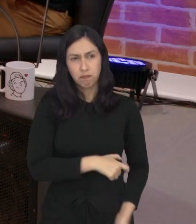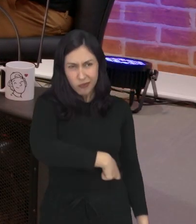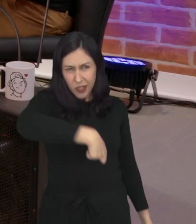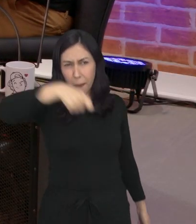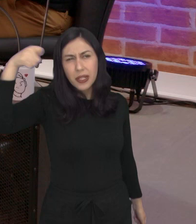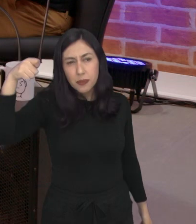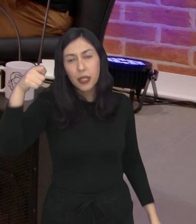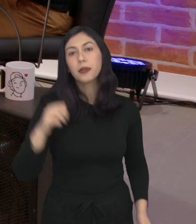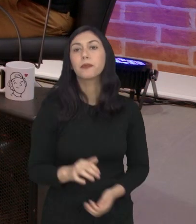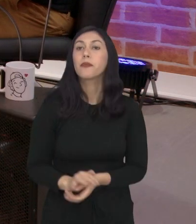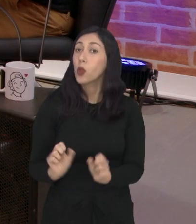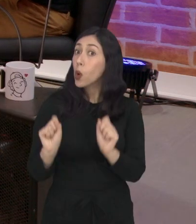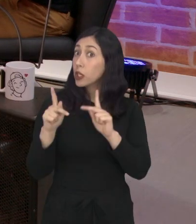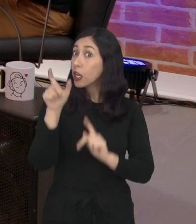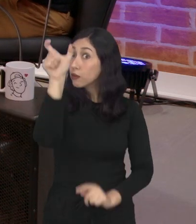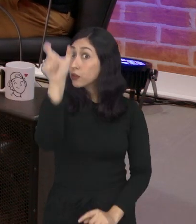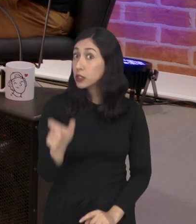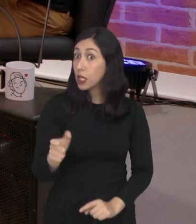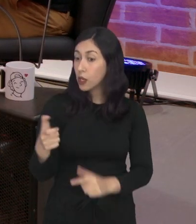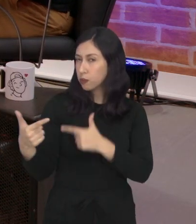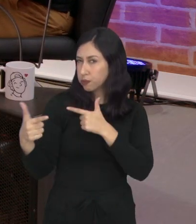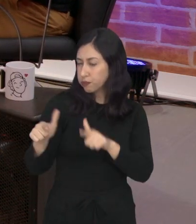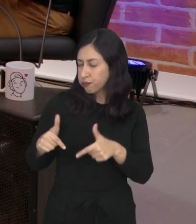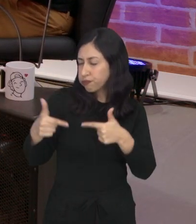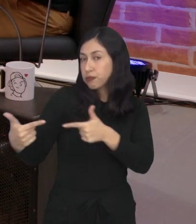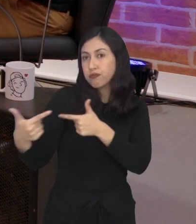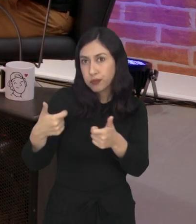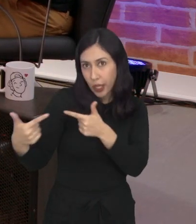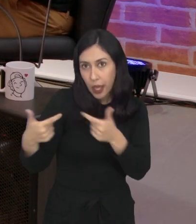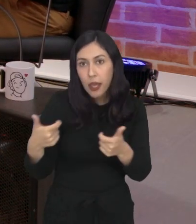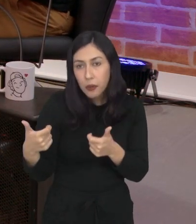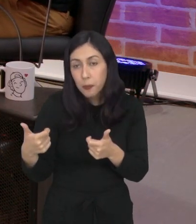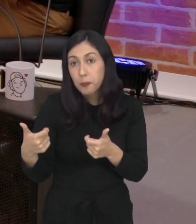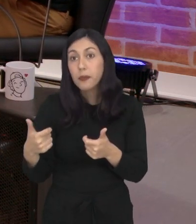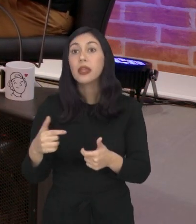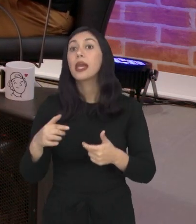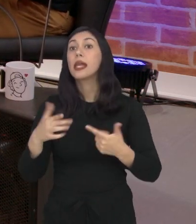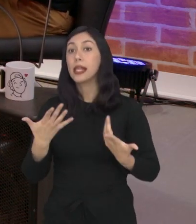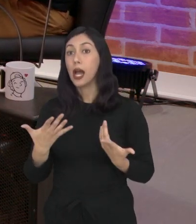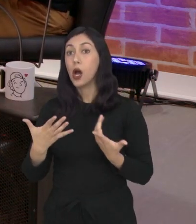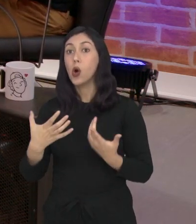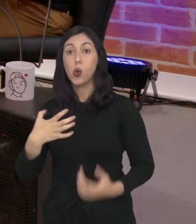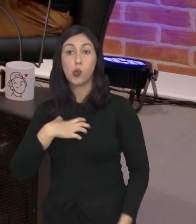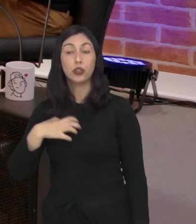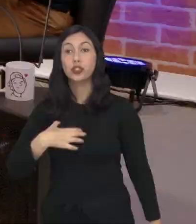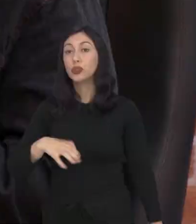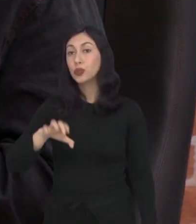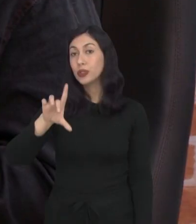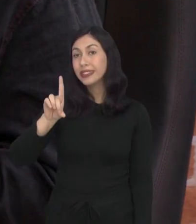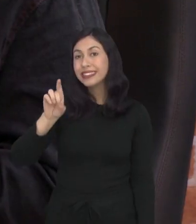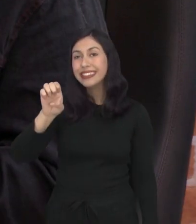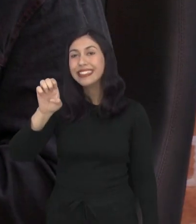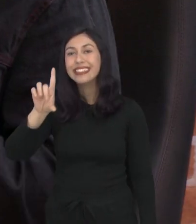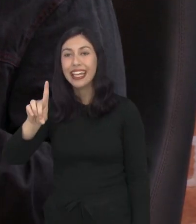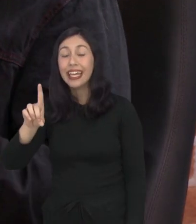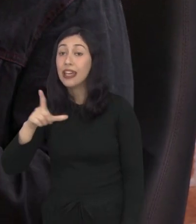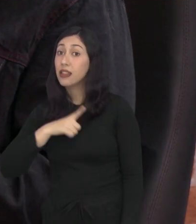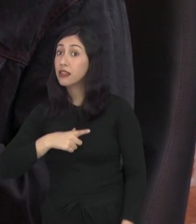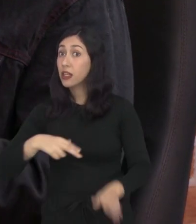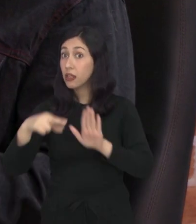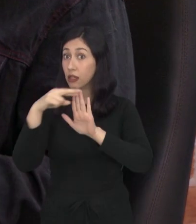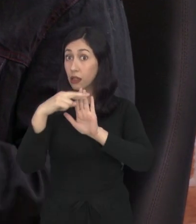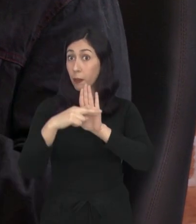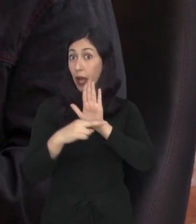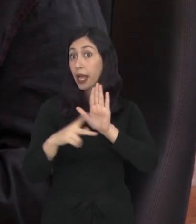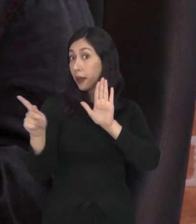então você escolheu o que você vai... O sistema que você vai jogar. A gente vai jogar D&D. D&D vão ser as regras que a gente vai seguir. Como assim? Pô, pra você fazer